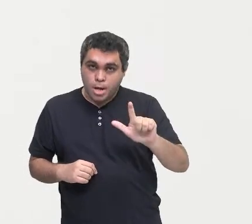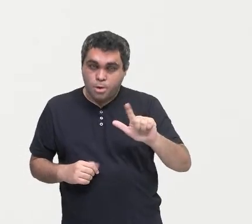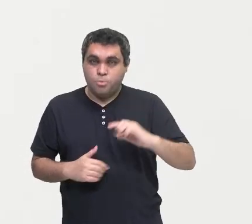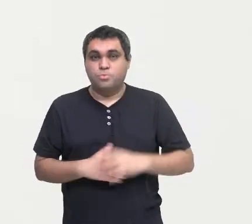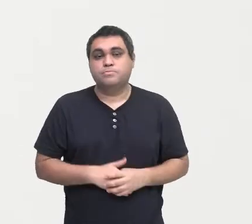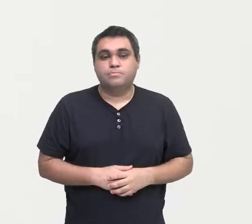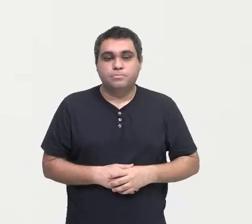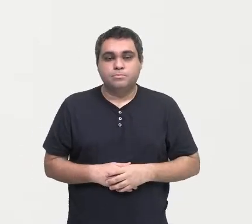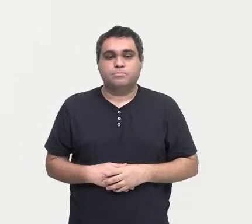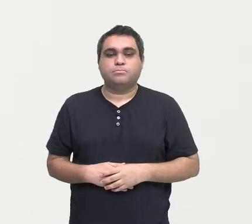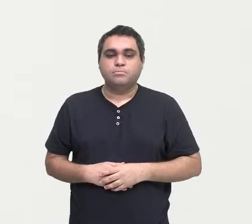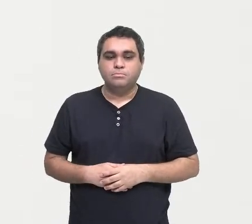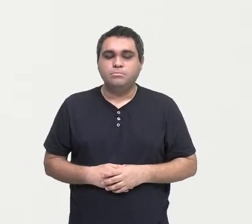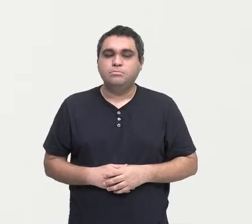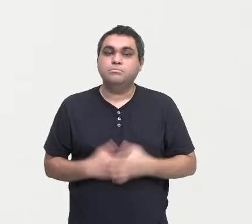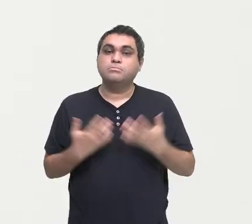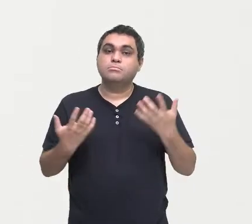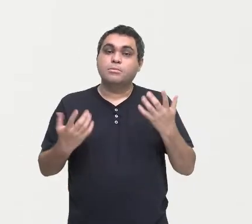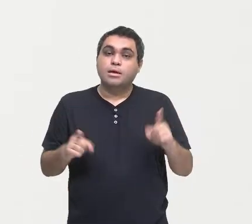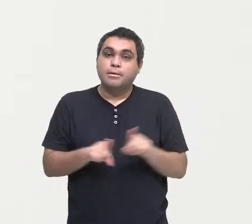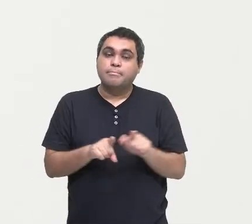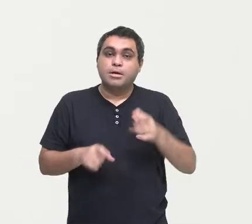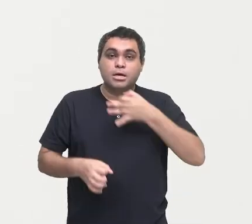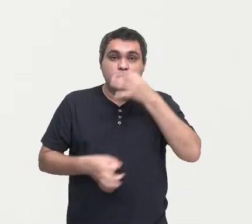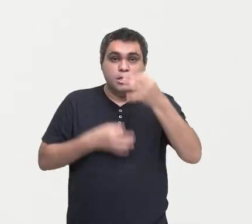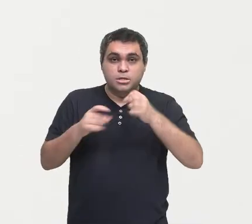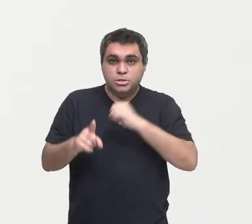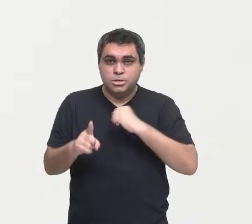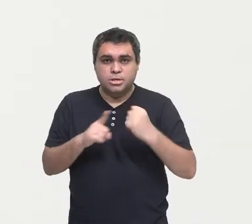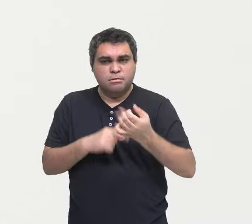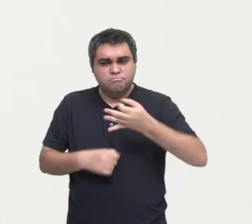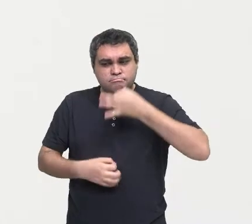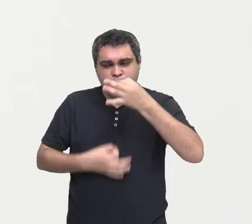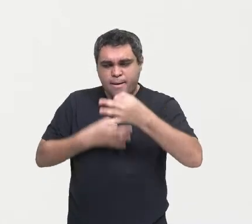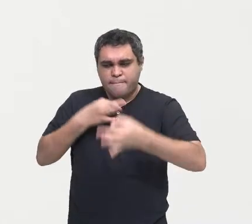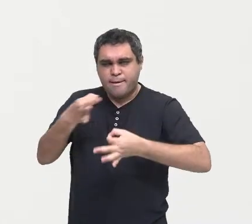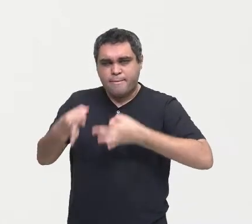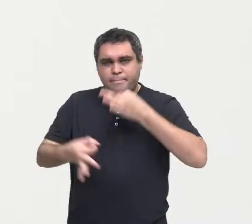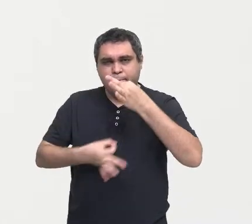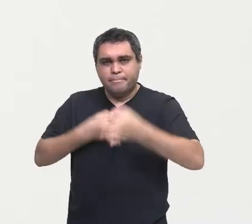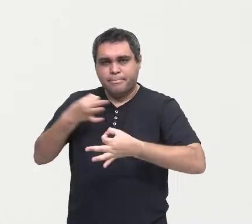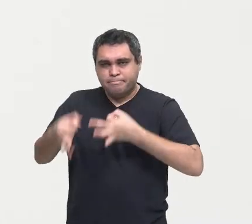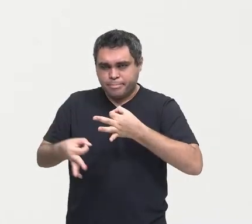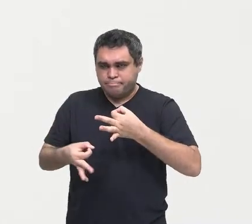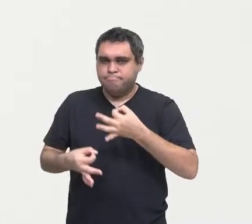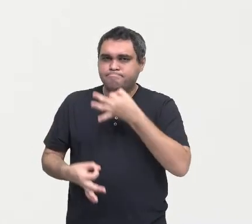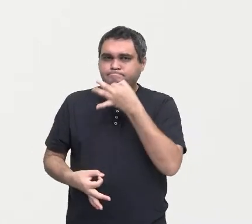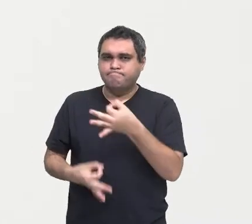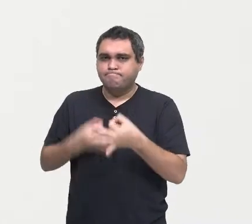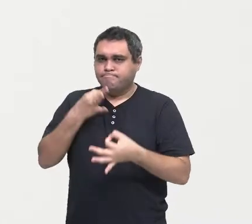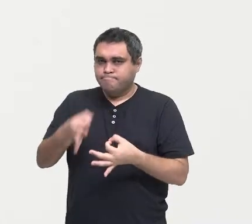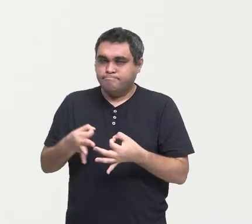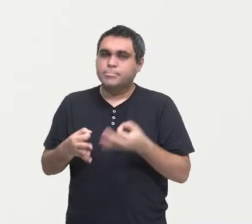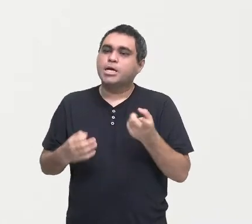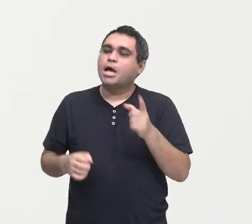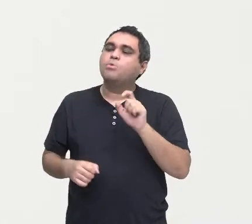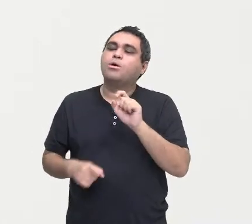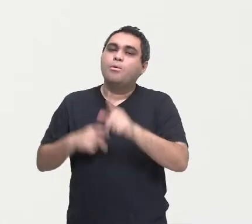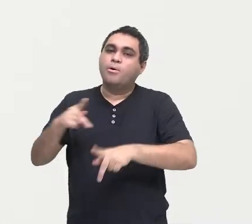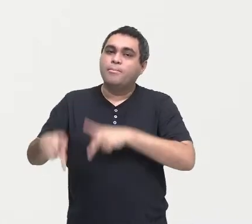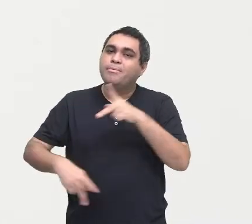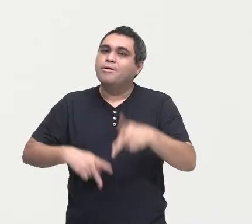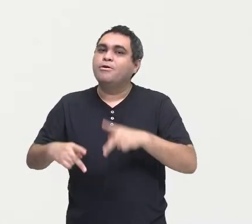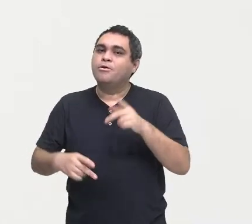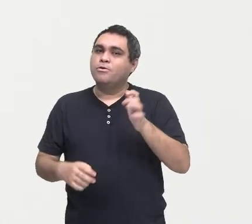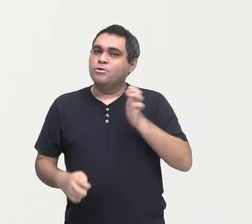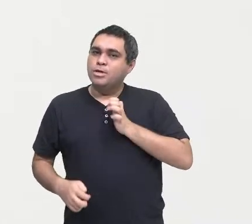a crítica à sociedade. Falei aqui sobre a crítica que ele faz à sociedade, à igreja, ao povo, aos nobres e tudo